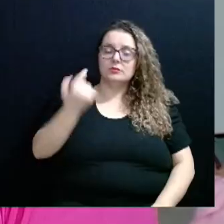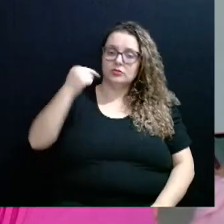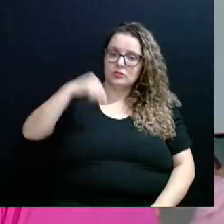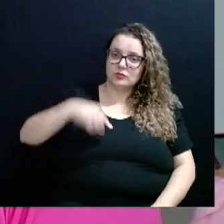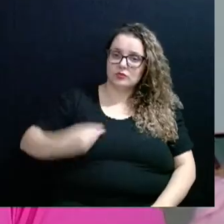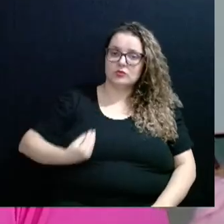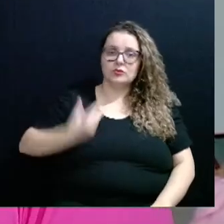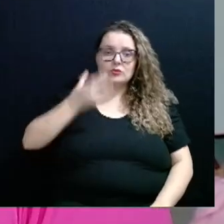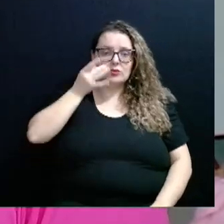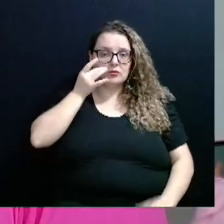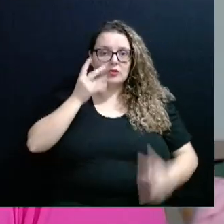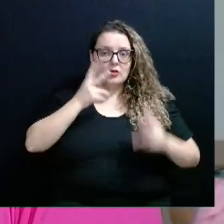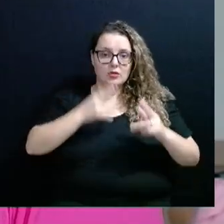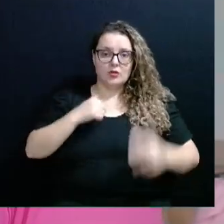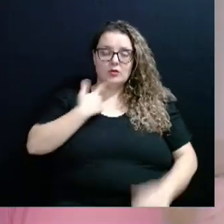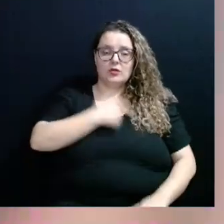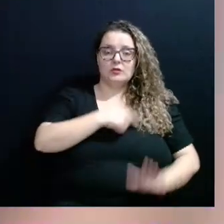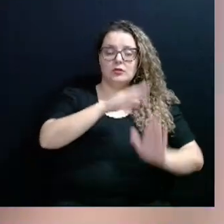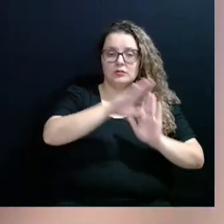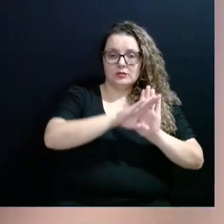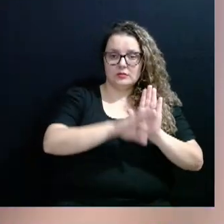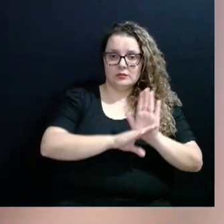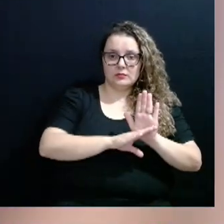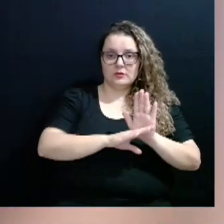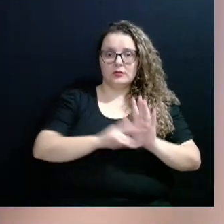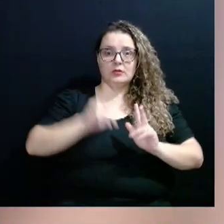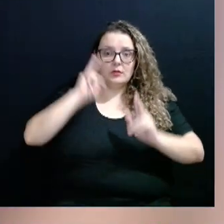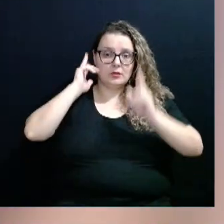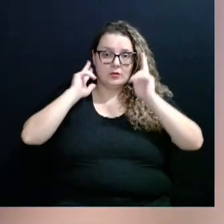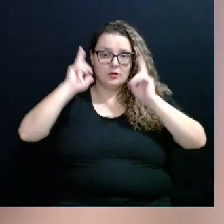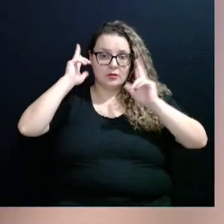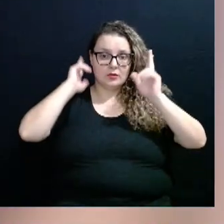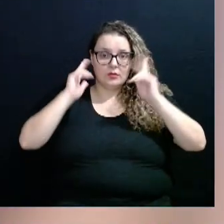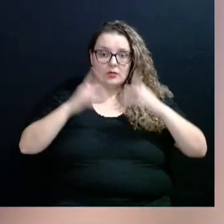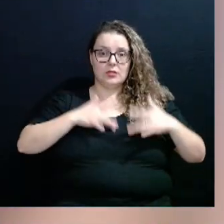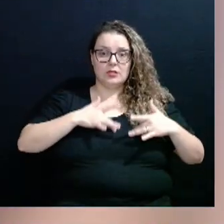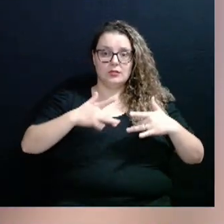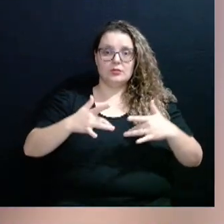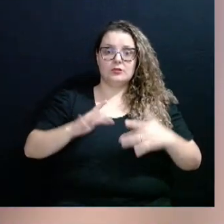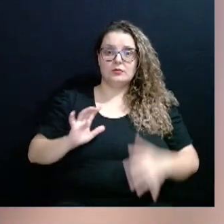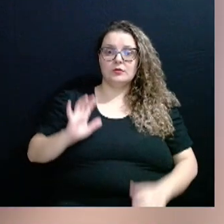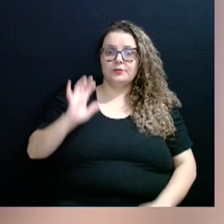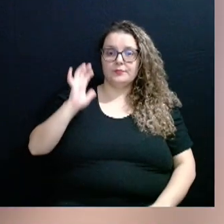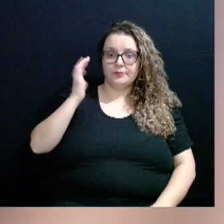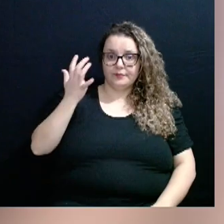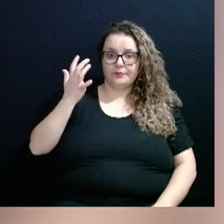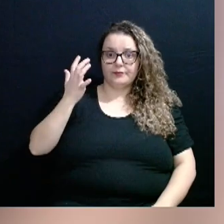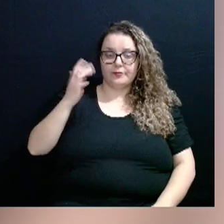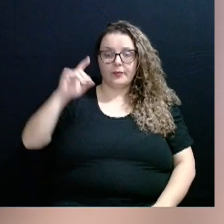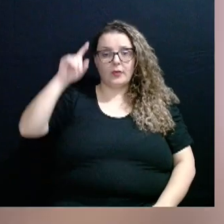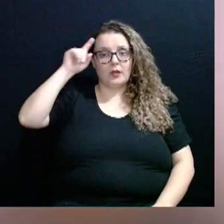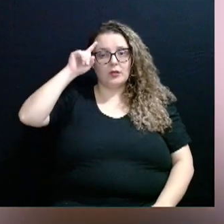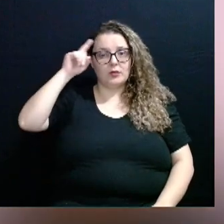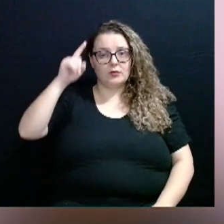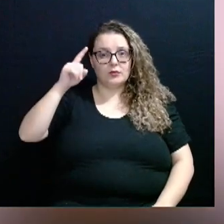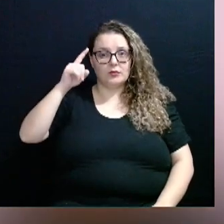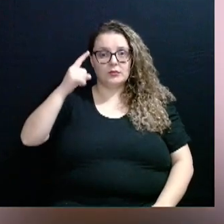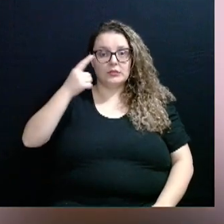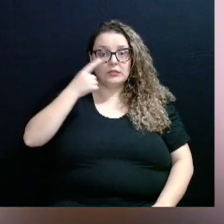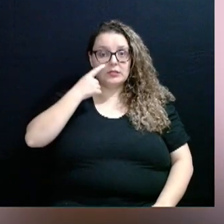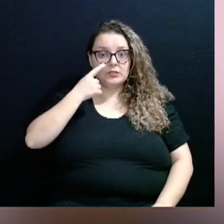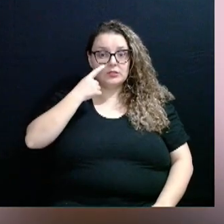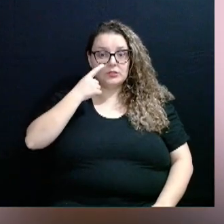nossa programação. O corte solidário ele vai estar acontecendo no dia, deixa eu confirmar a data aqui, no